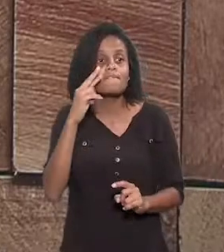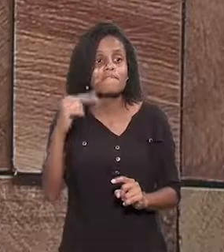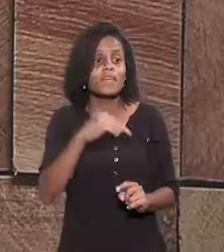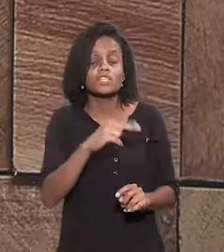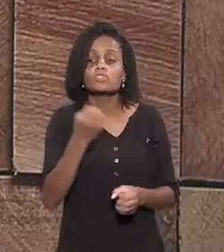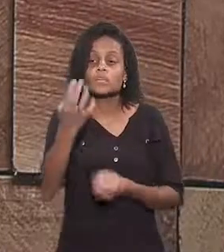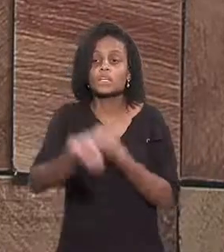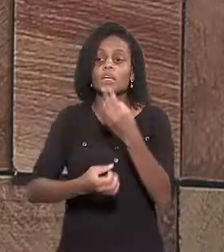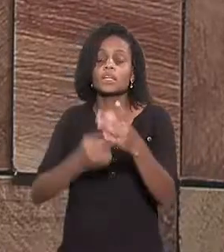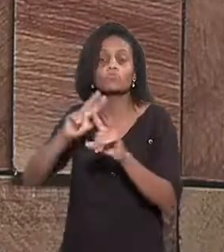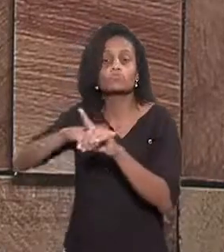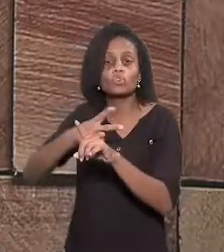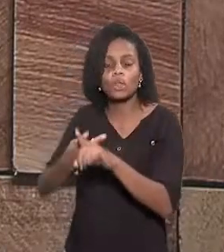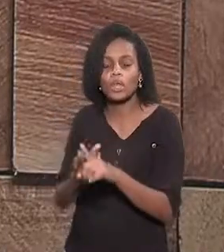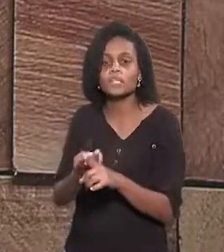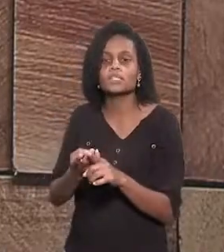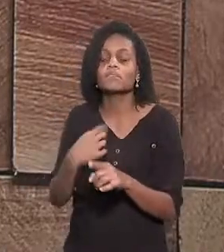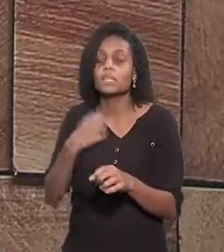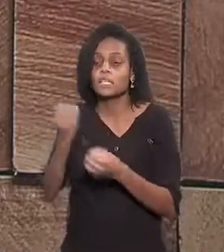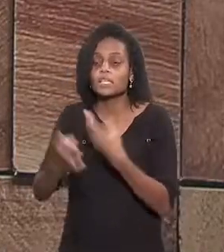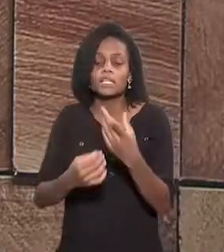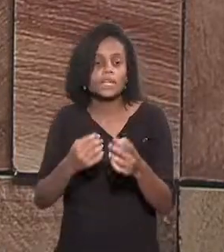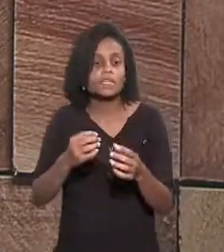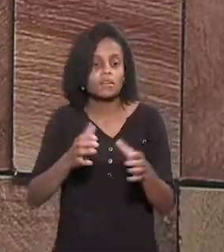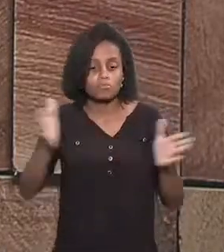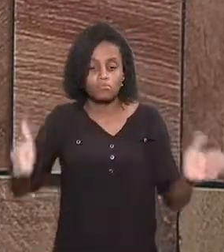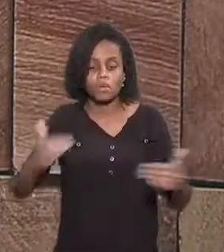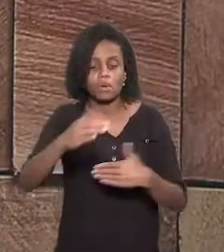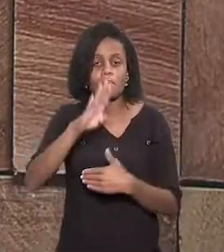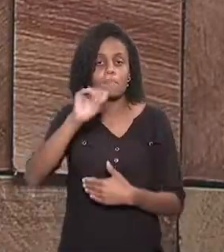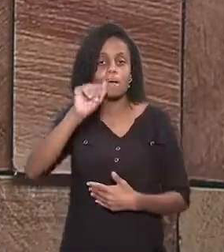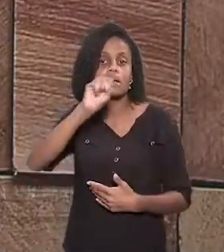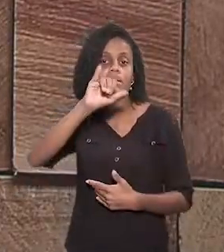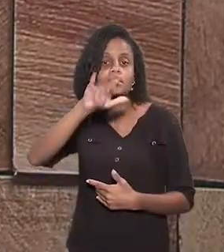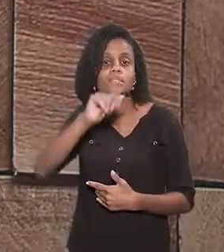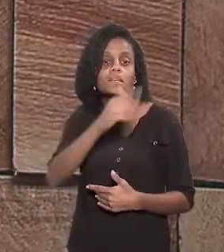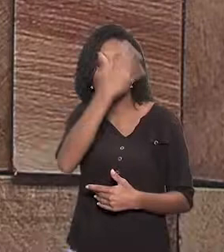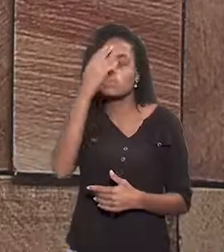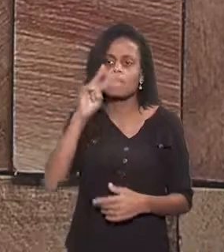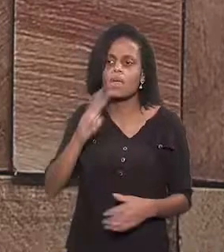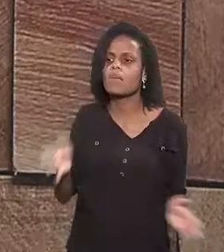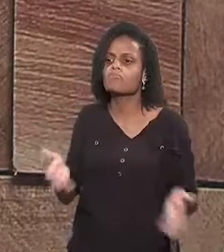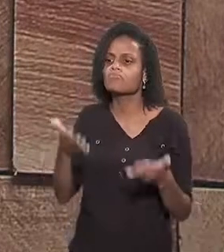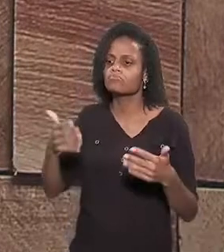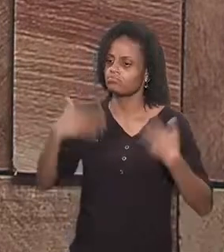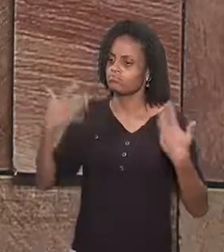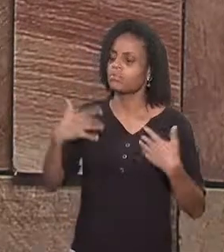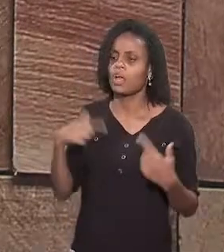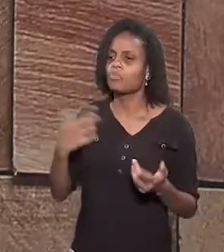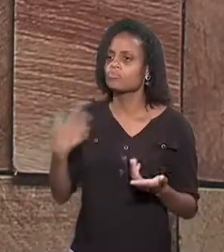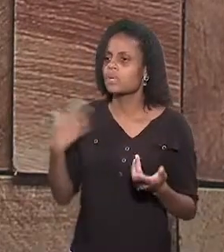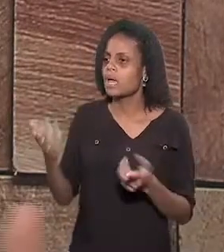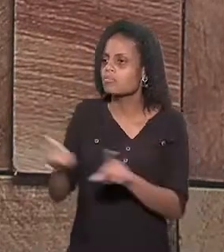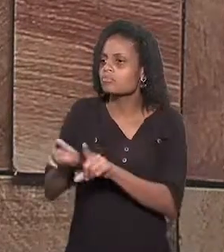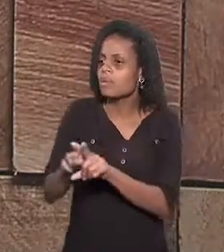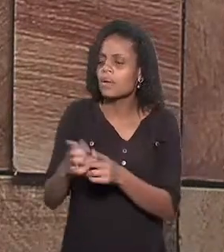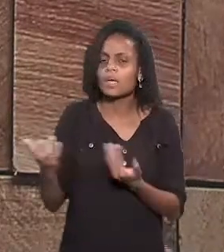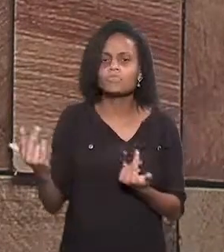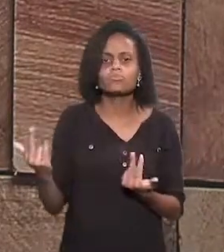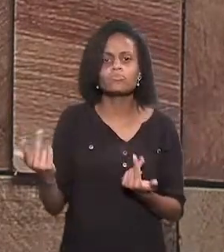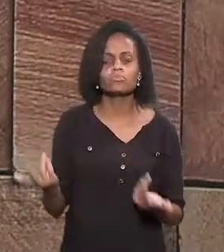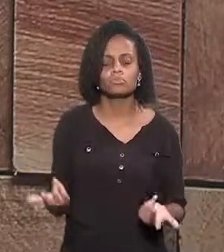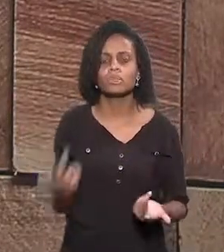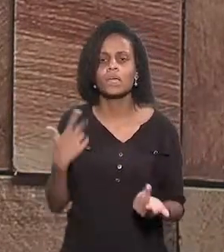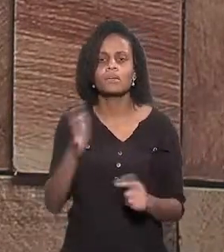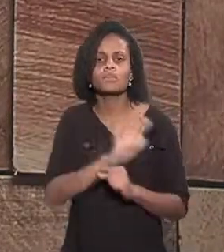exemplo, a gente distribuindo chocolate, distribuindo cesta básica, isso incentiva e motiva muita gente. Ah, eu também quero fazer isso, também quero estar